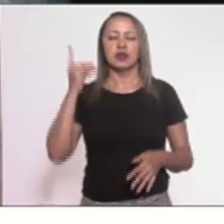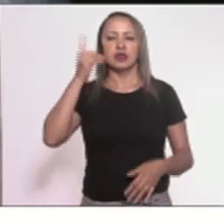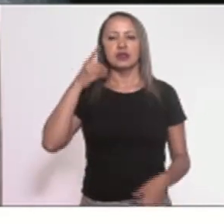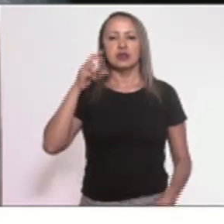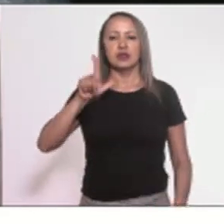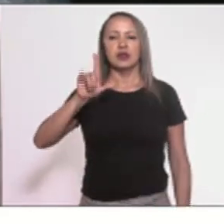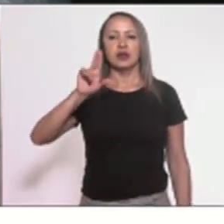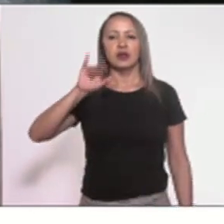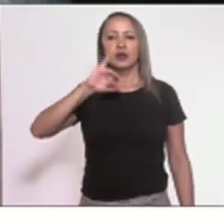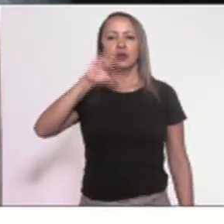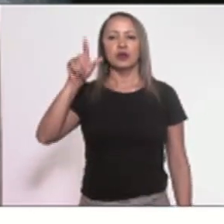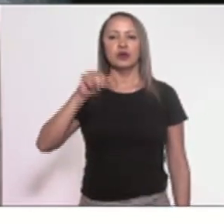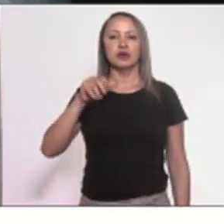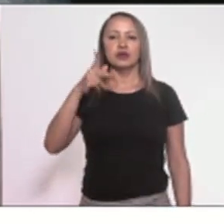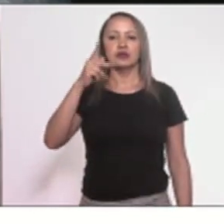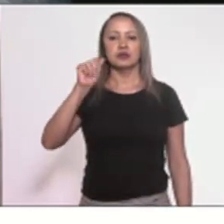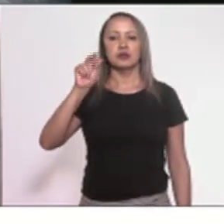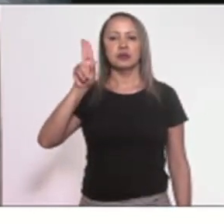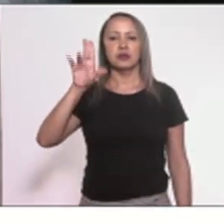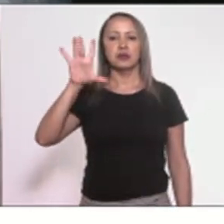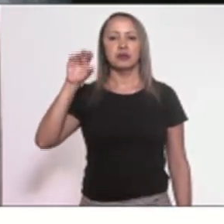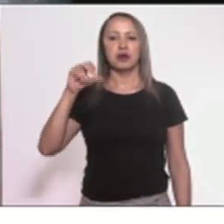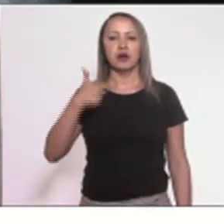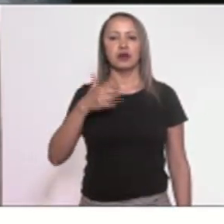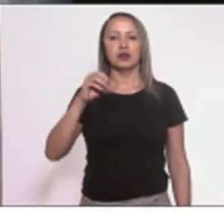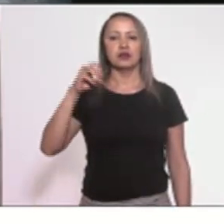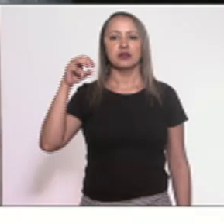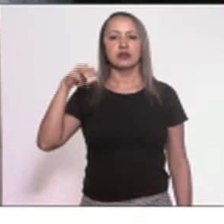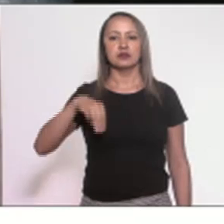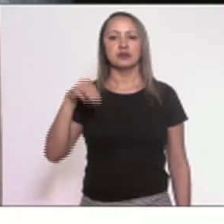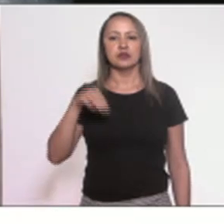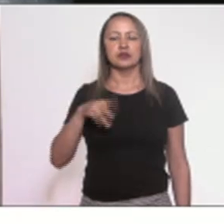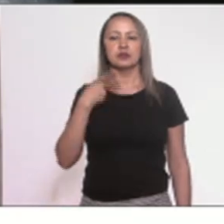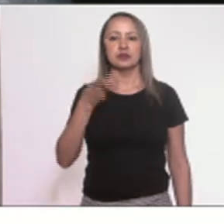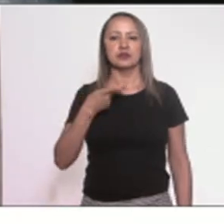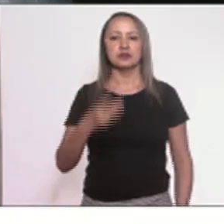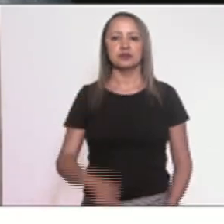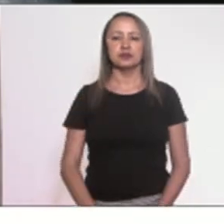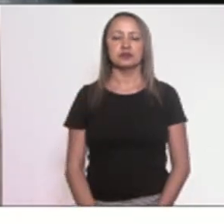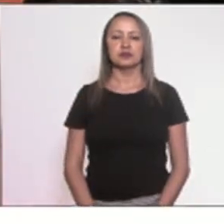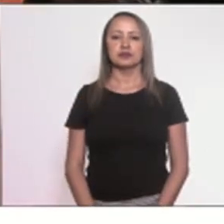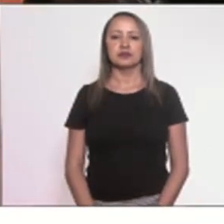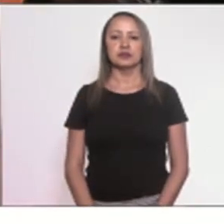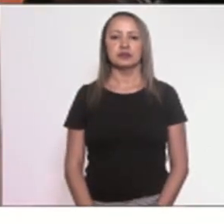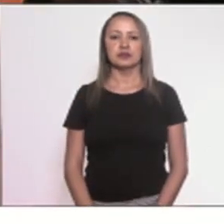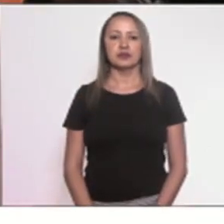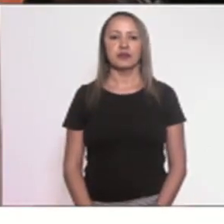Luiz Paulo. Vossa Excelência dispõe de 10 minutos no tempo regimental.